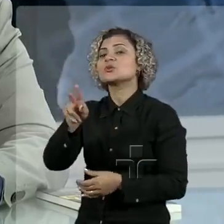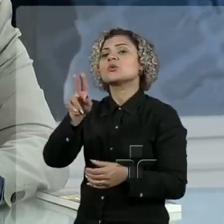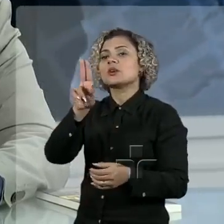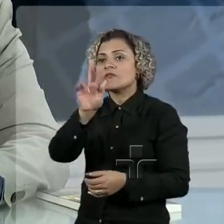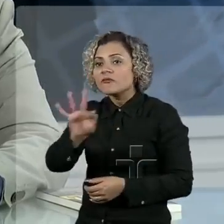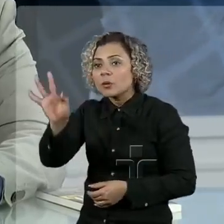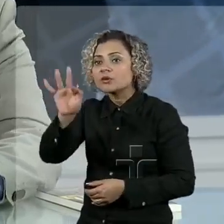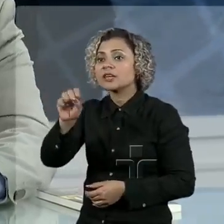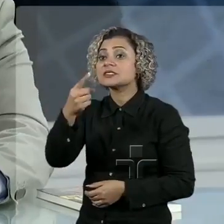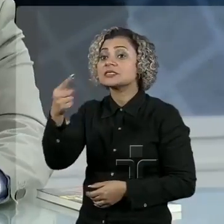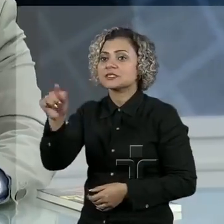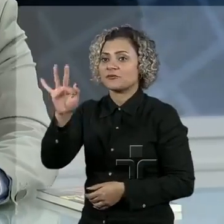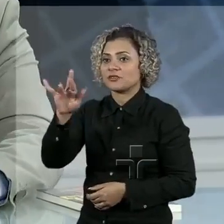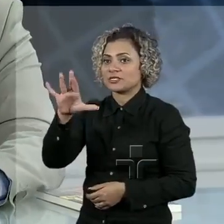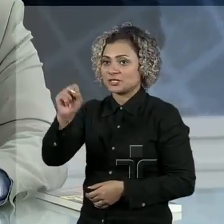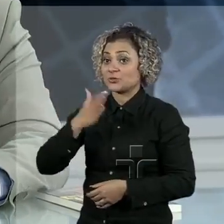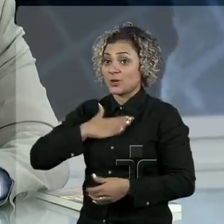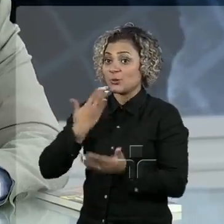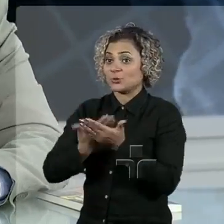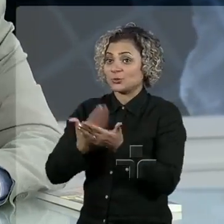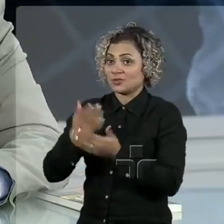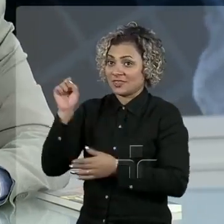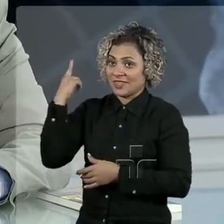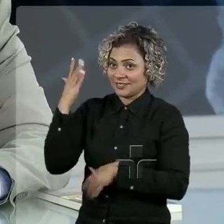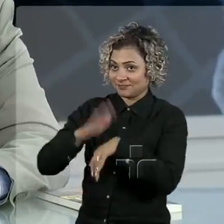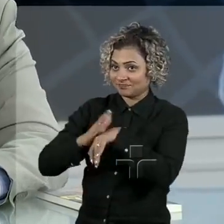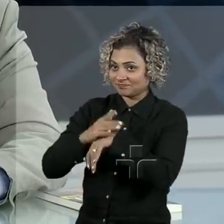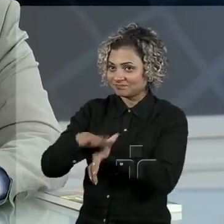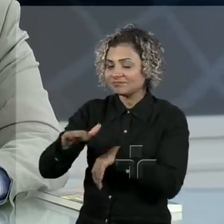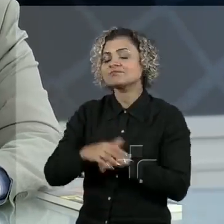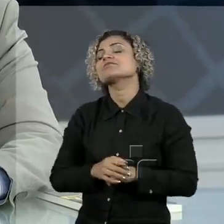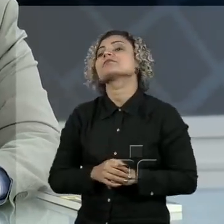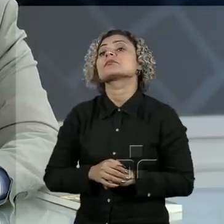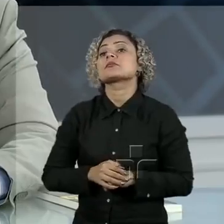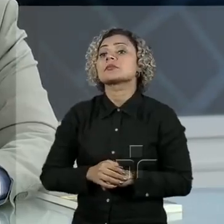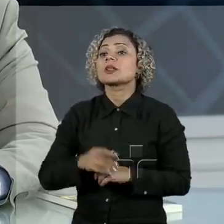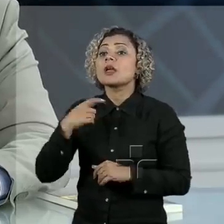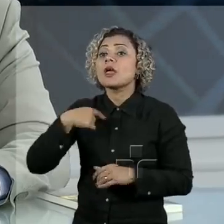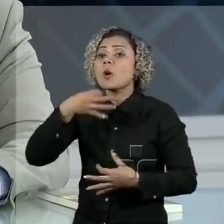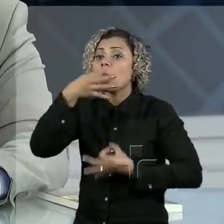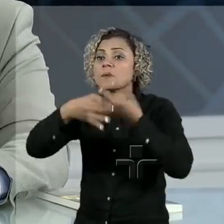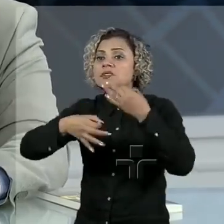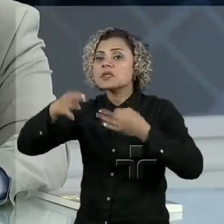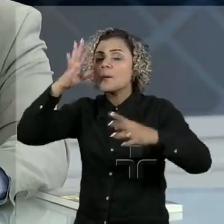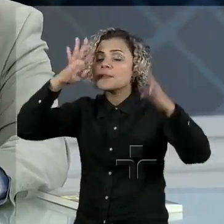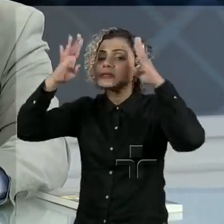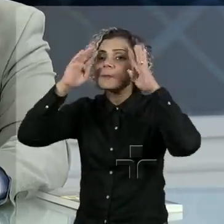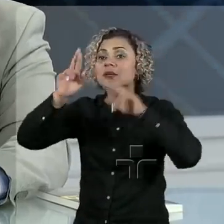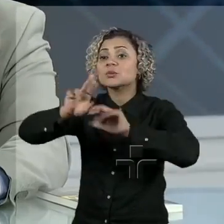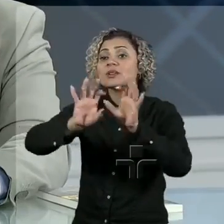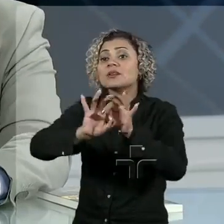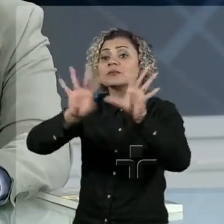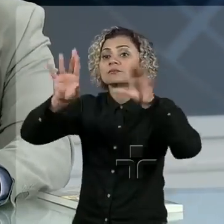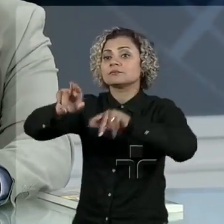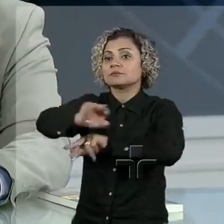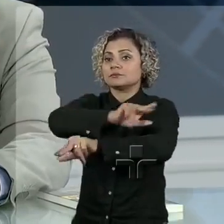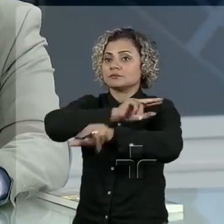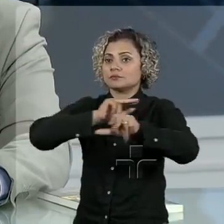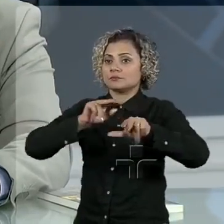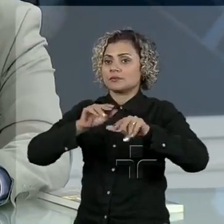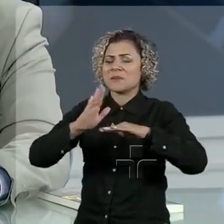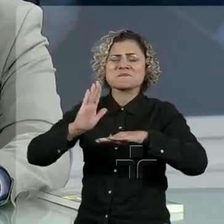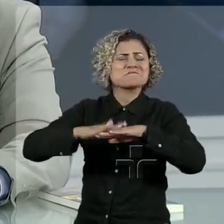Sim. Eu estudei na São Francisco. O pensamento é mais diverso. O pensamento liberal dentro da universidade está